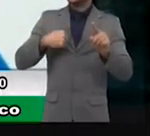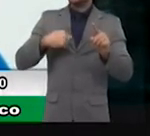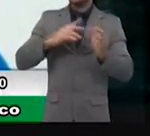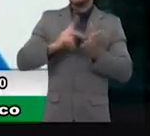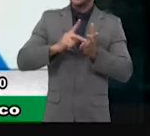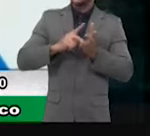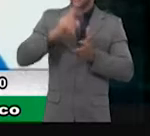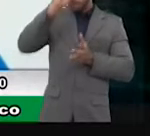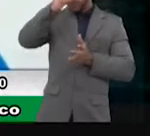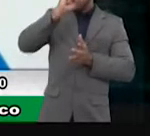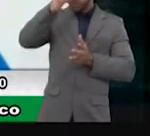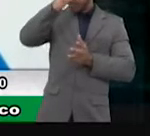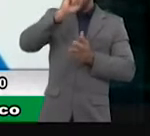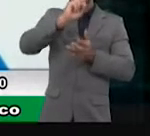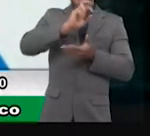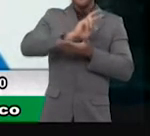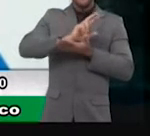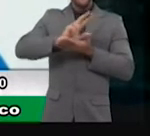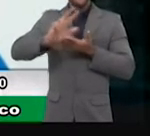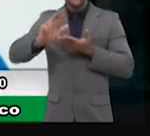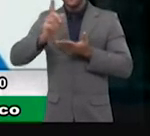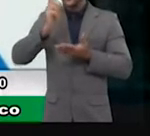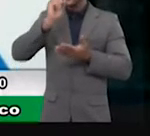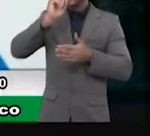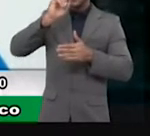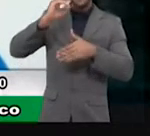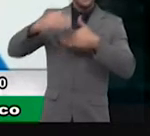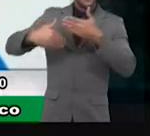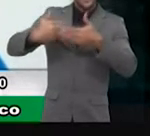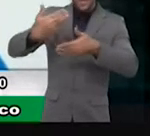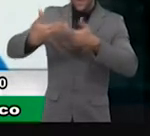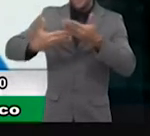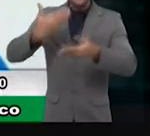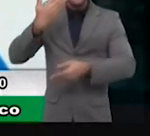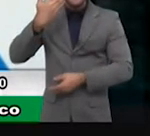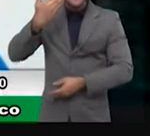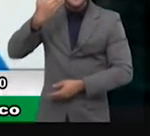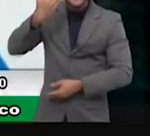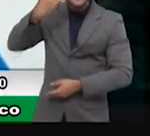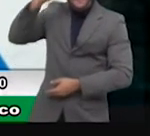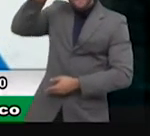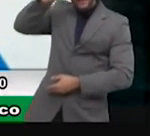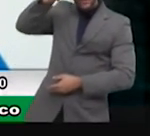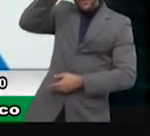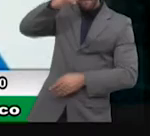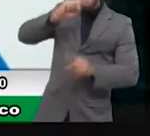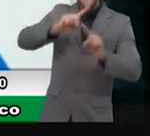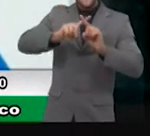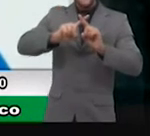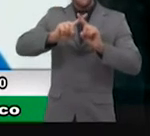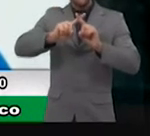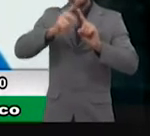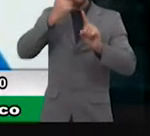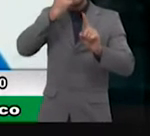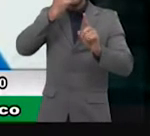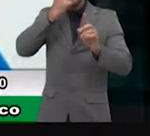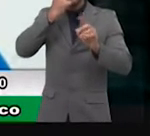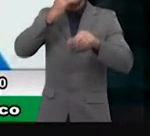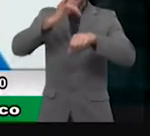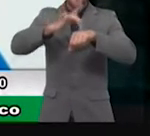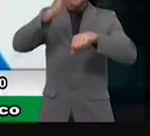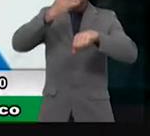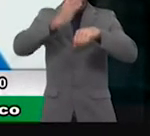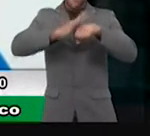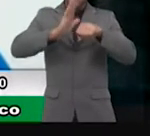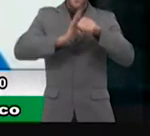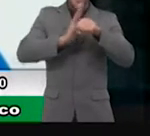um de vocês. Aprendo a cada dia. E busco me lapidar. Não sou